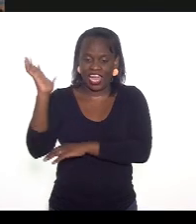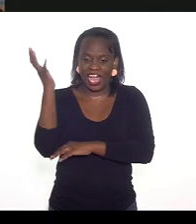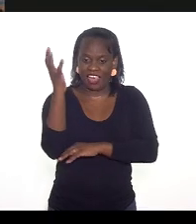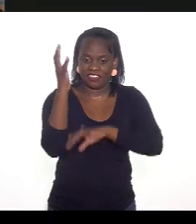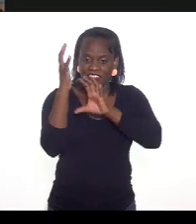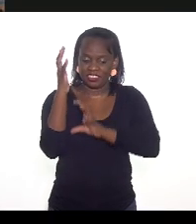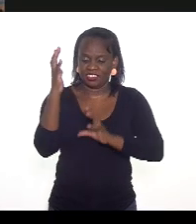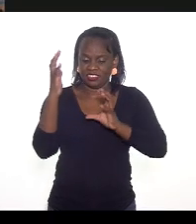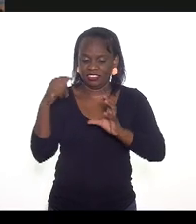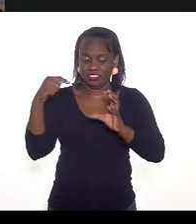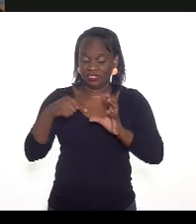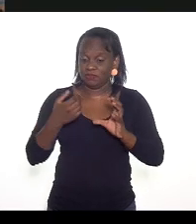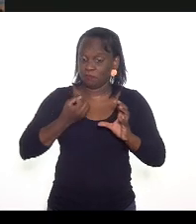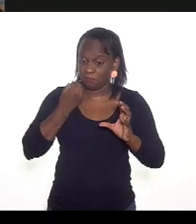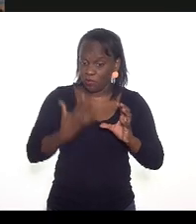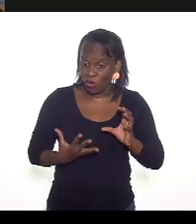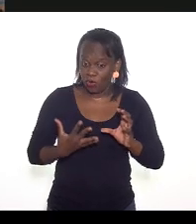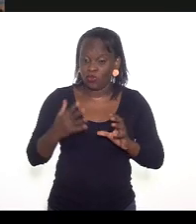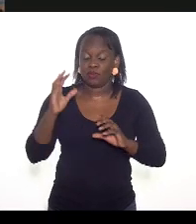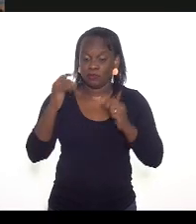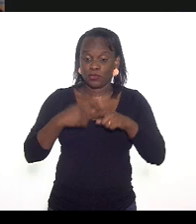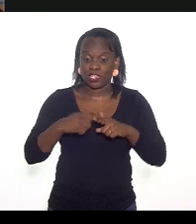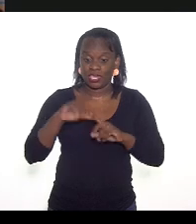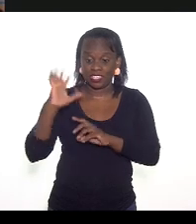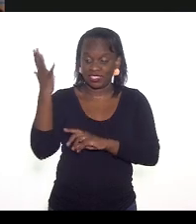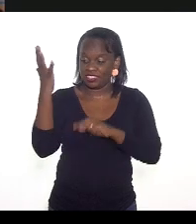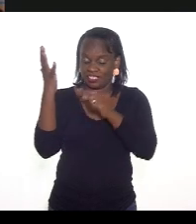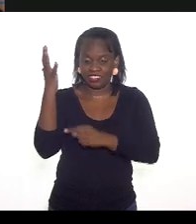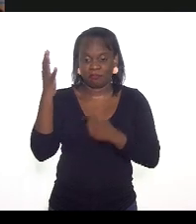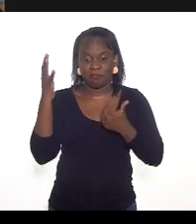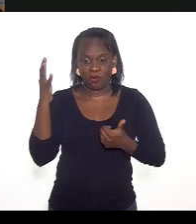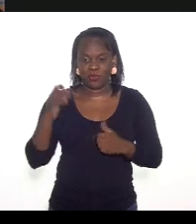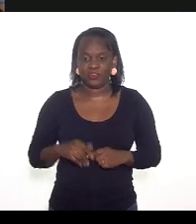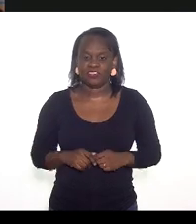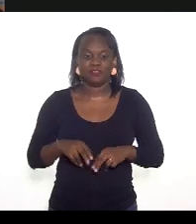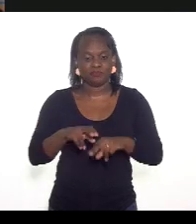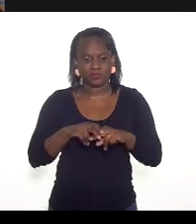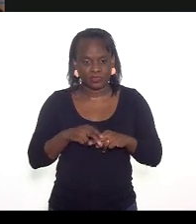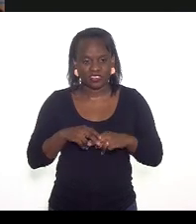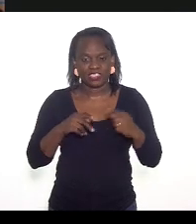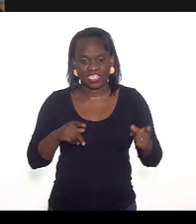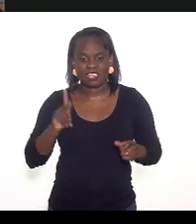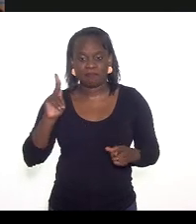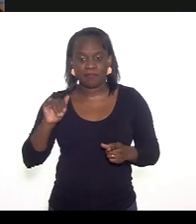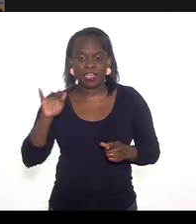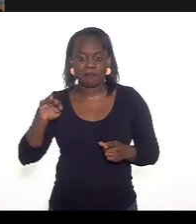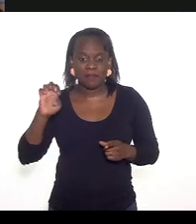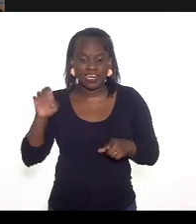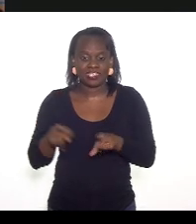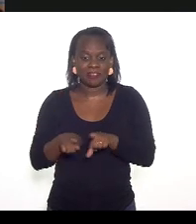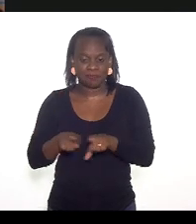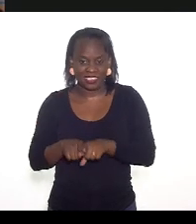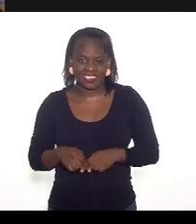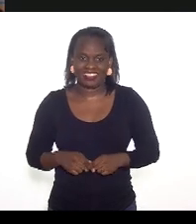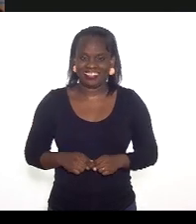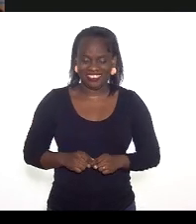um bom fruto, vem da boa árvore. Então, por isso que ele puxou o pai e a mãe.